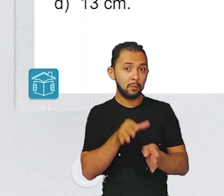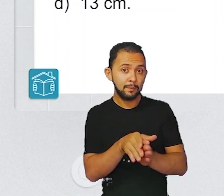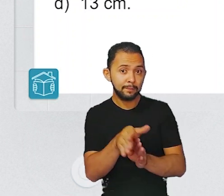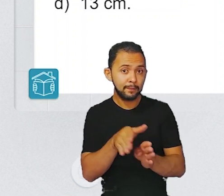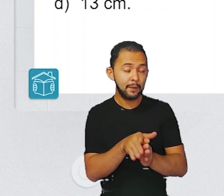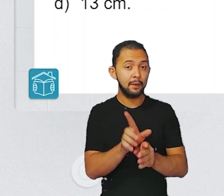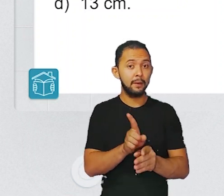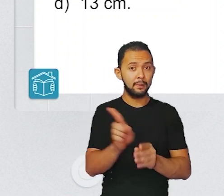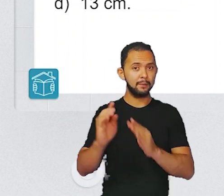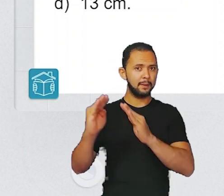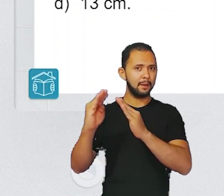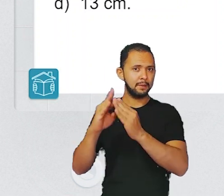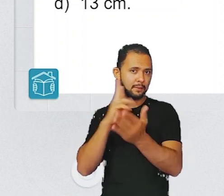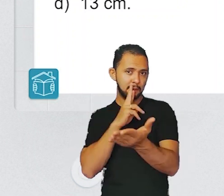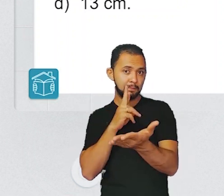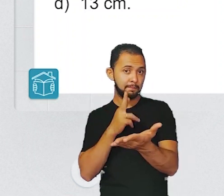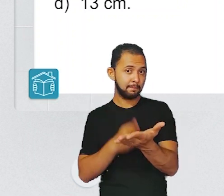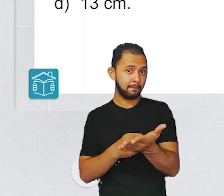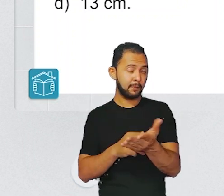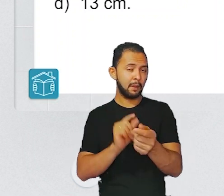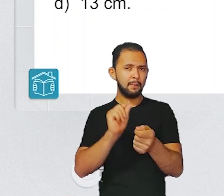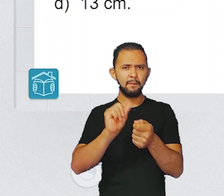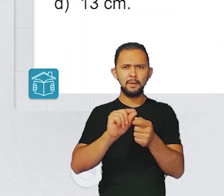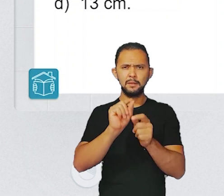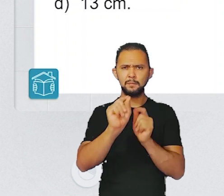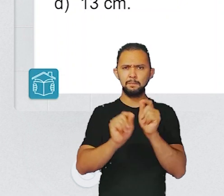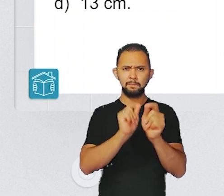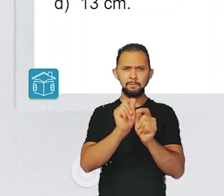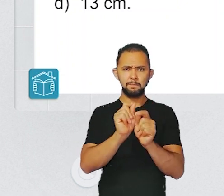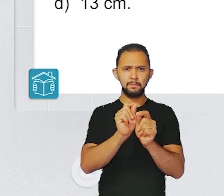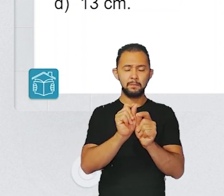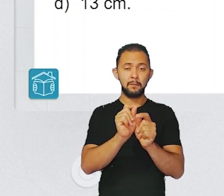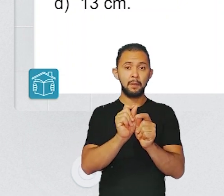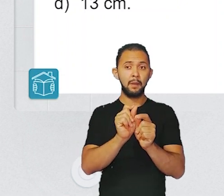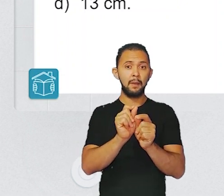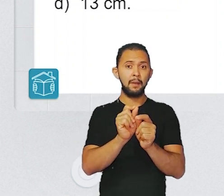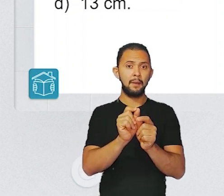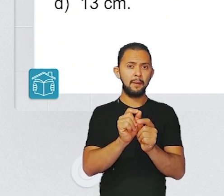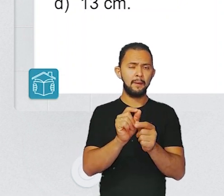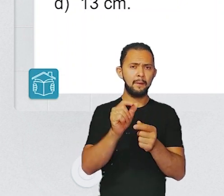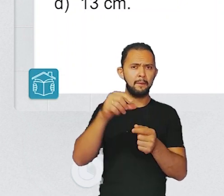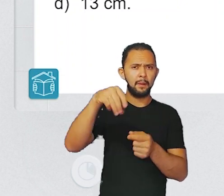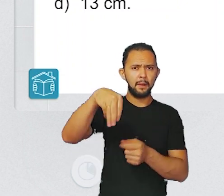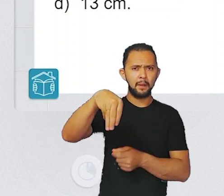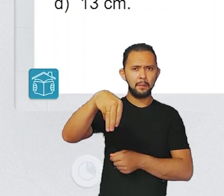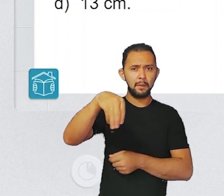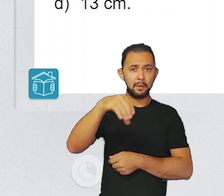em casa. O que é que você tem que fazer? Você vai calcular o